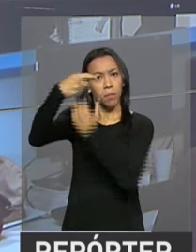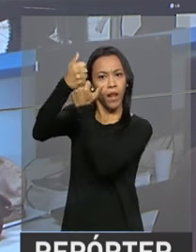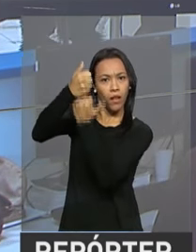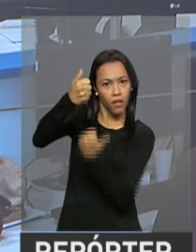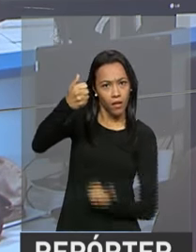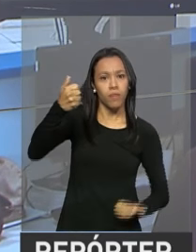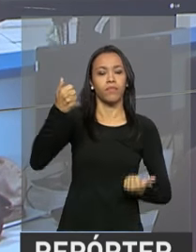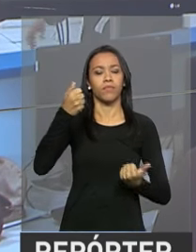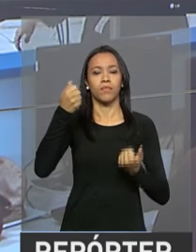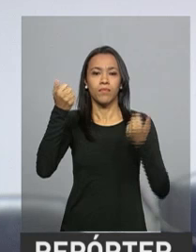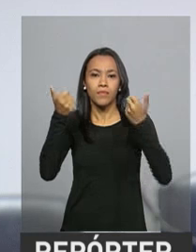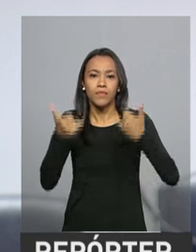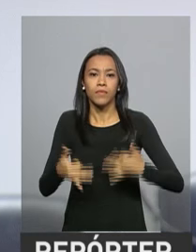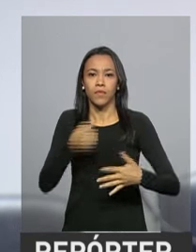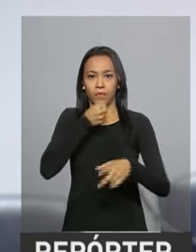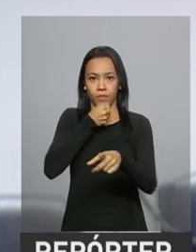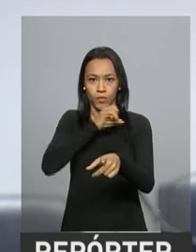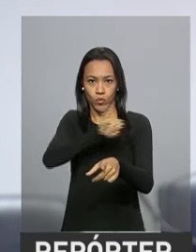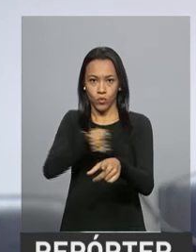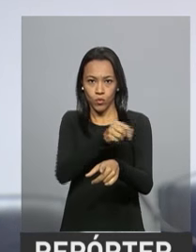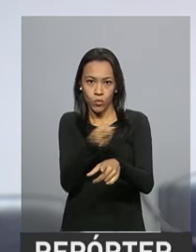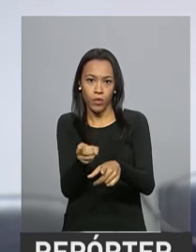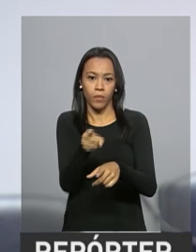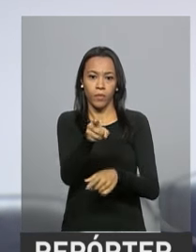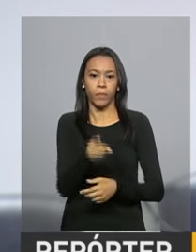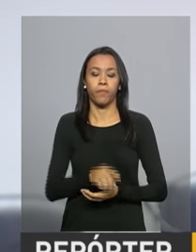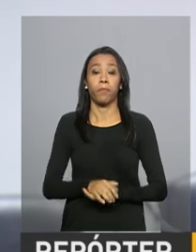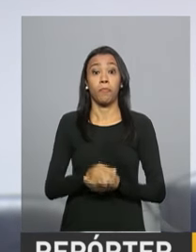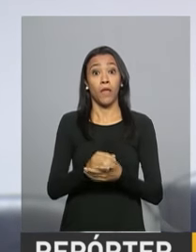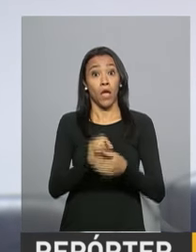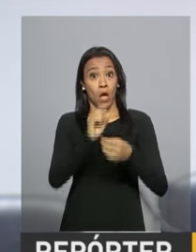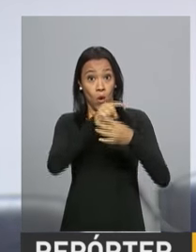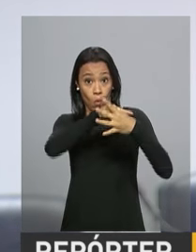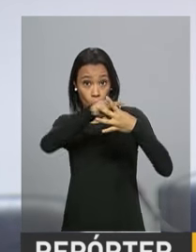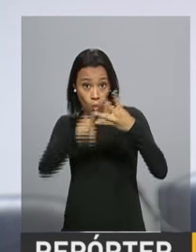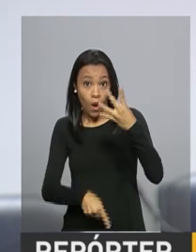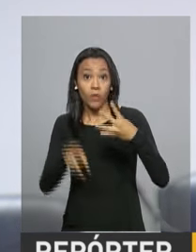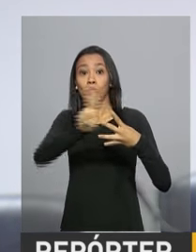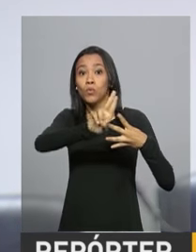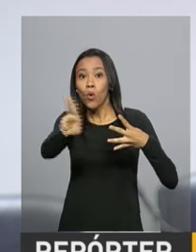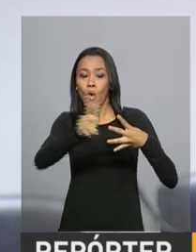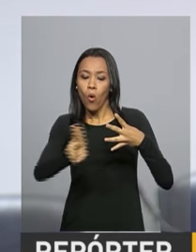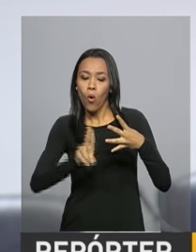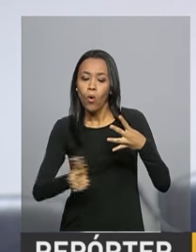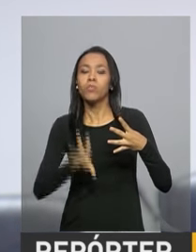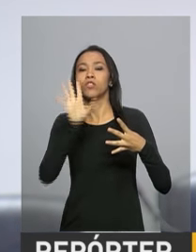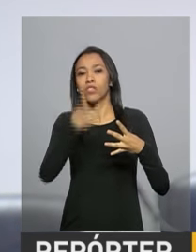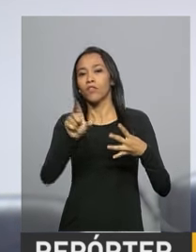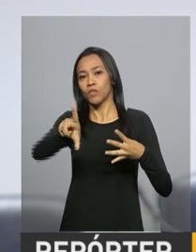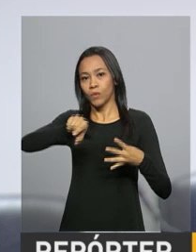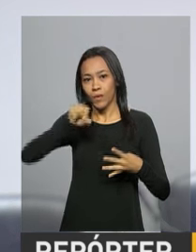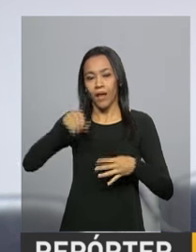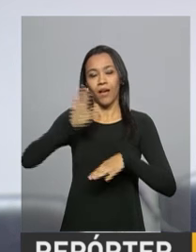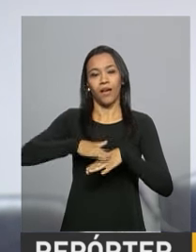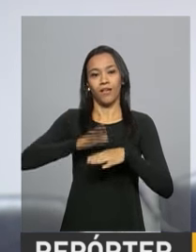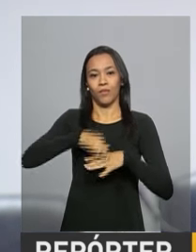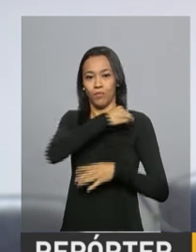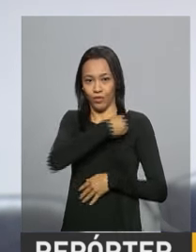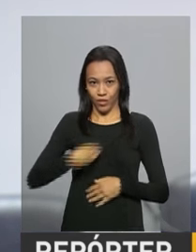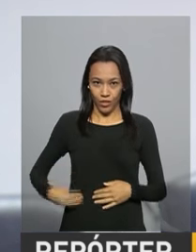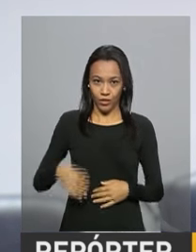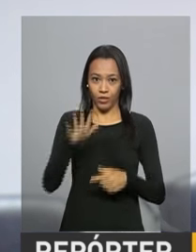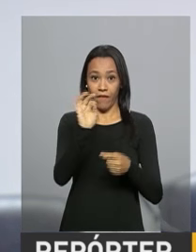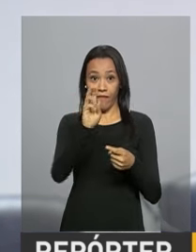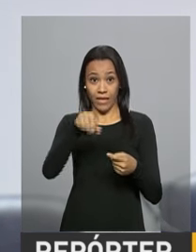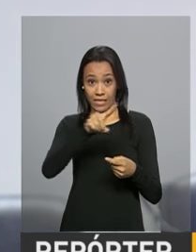as informações quatro nomes foram anunciados pelo Ministro da Fazenda Henrique Meirelles são eles